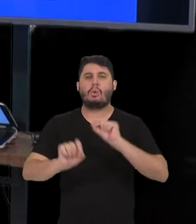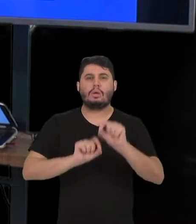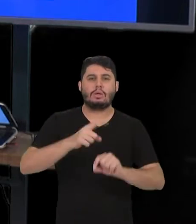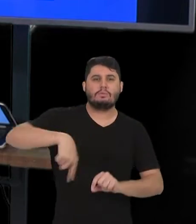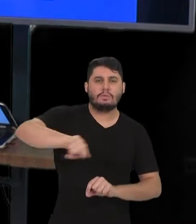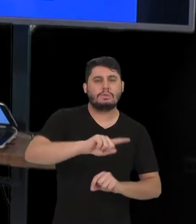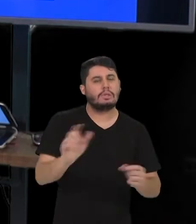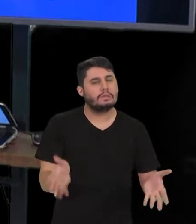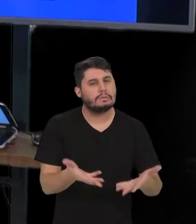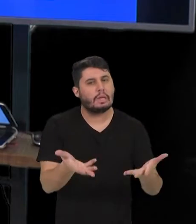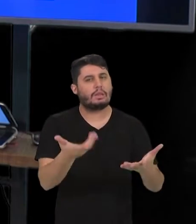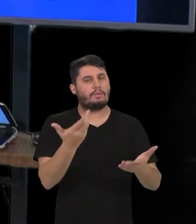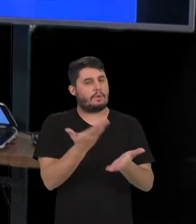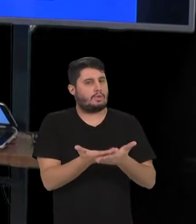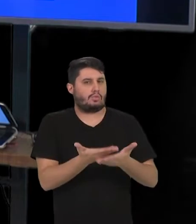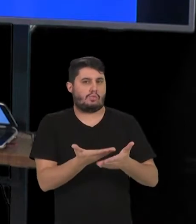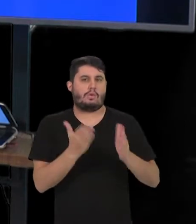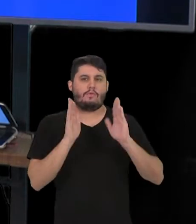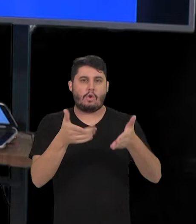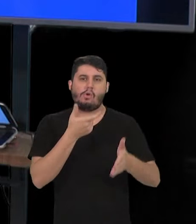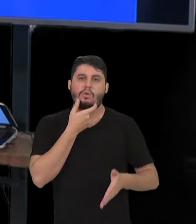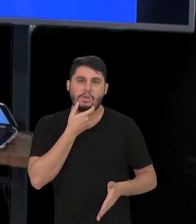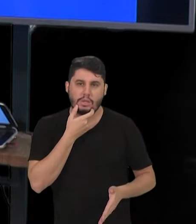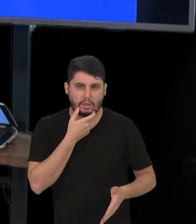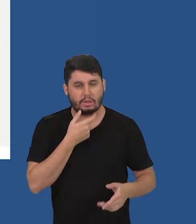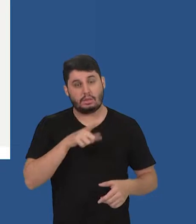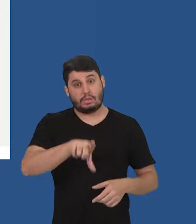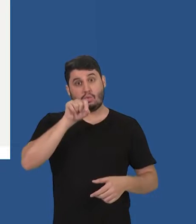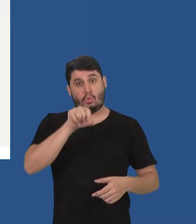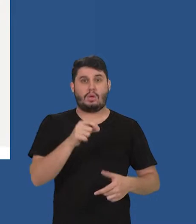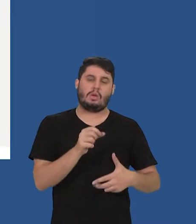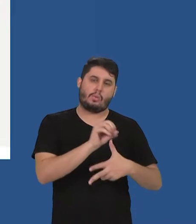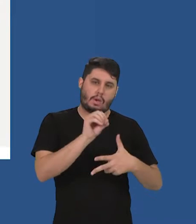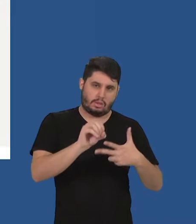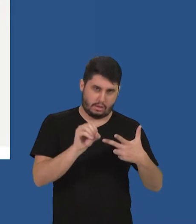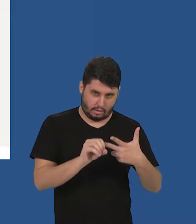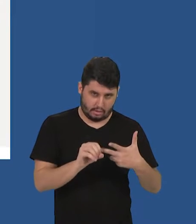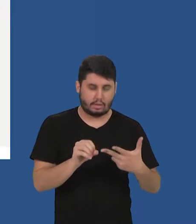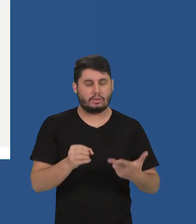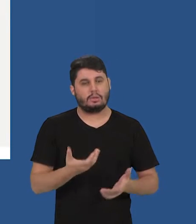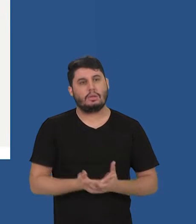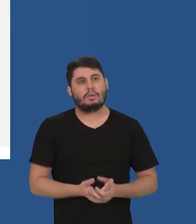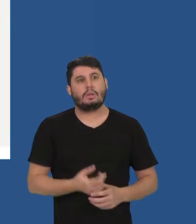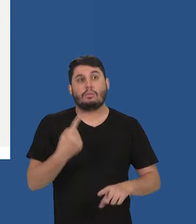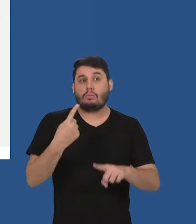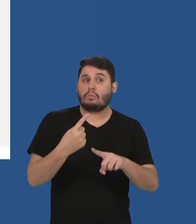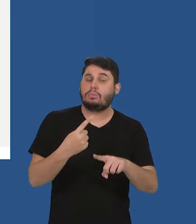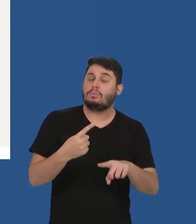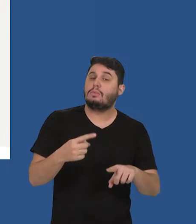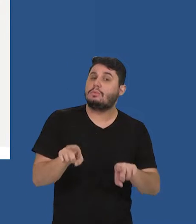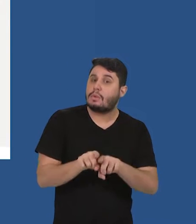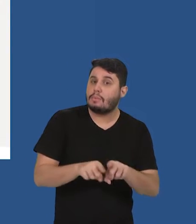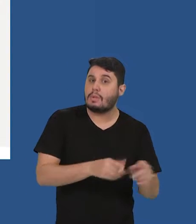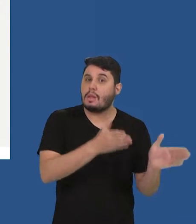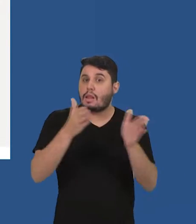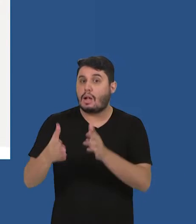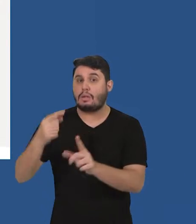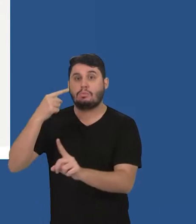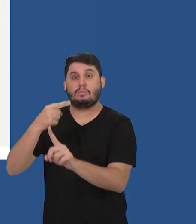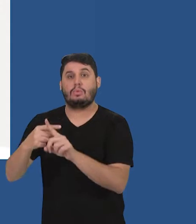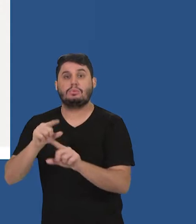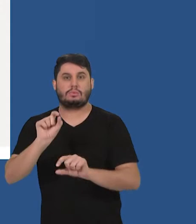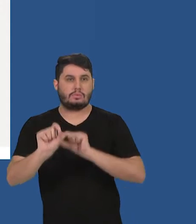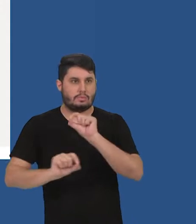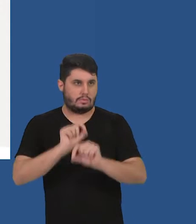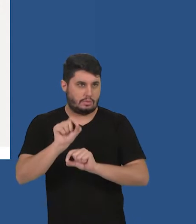de incentivar você que optou por língua inglesa no Enem. A boa notícia para a gente de língua inglesa é que na hora do acerto, né, embora vocês viram lá que o espanhol tem a